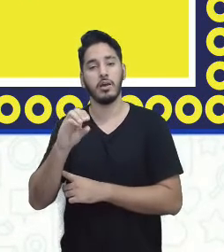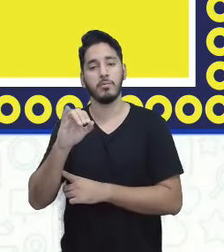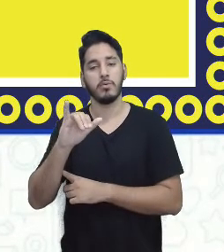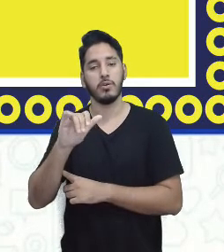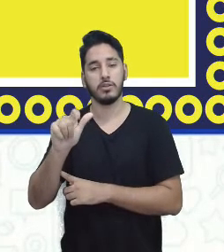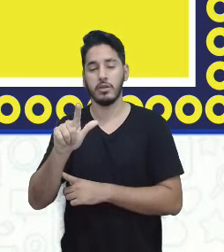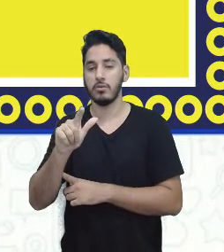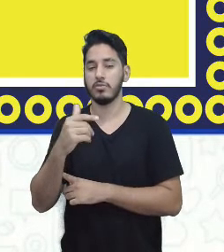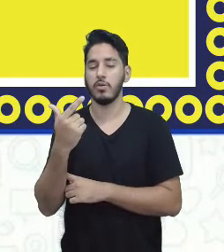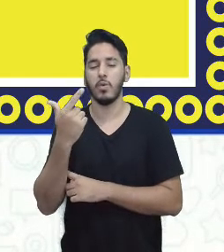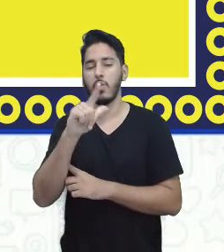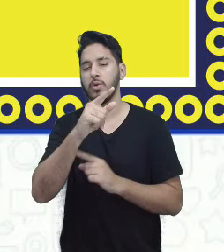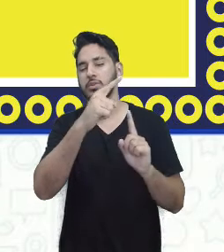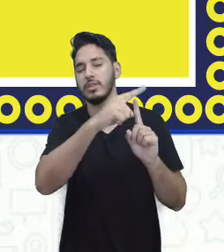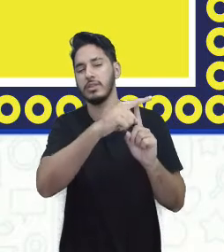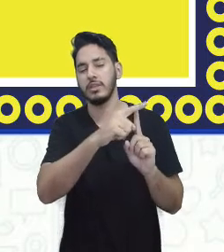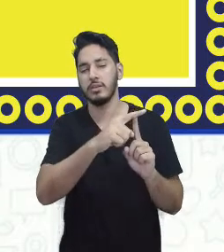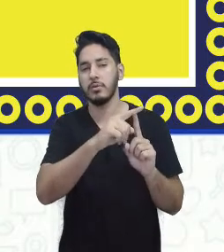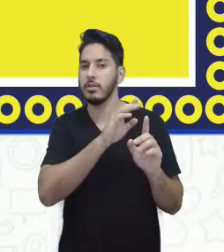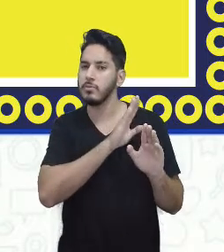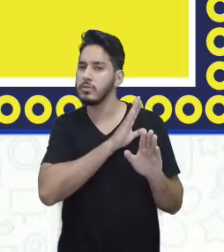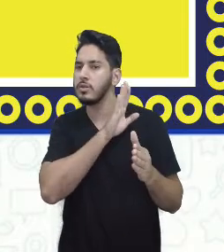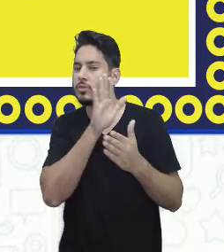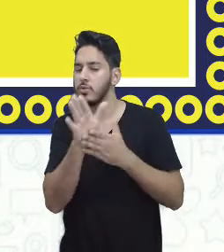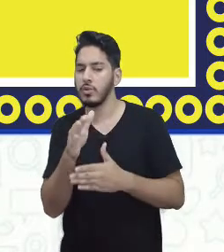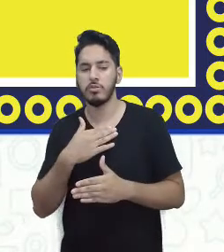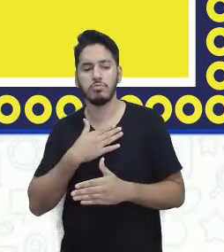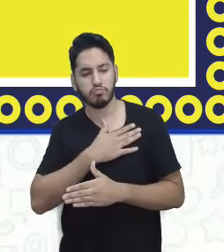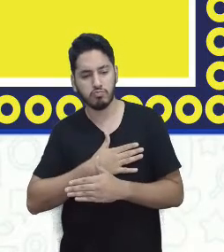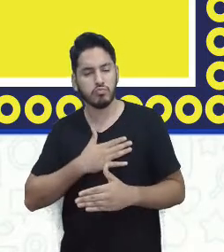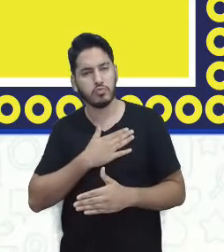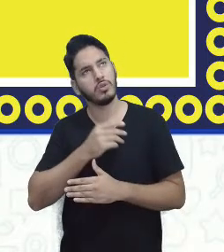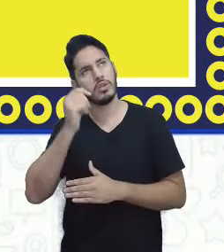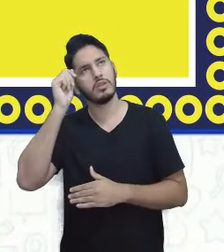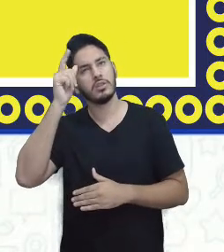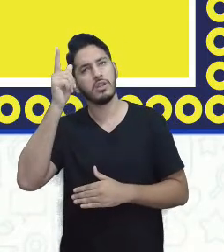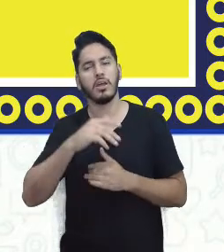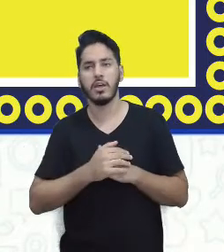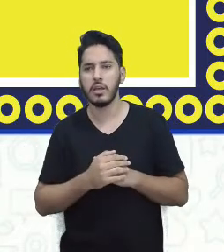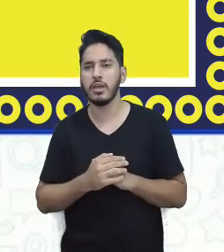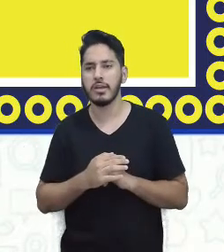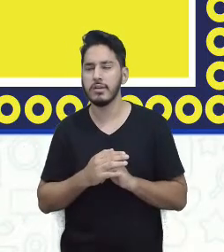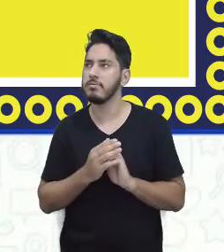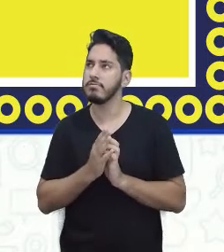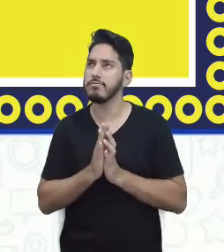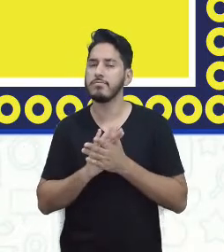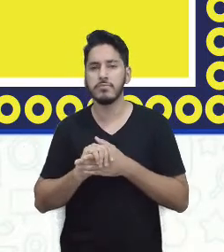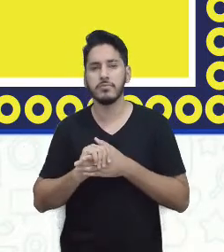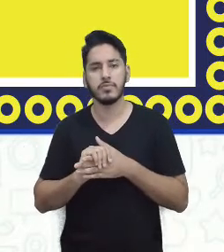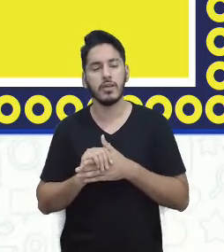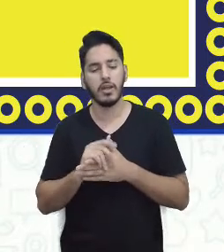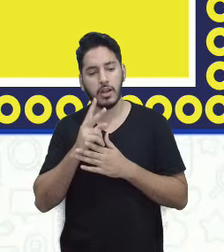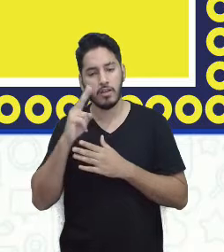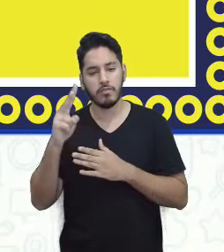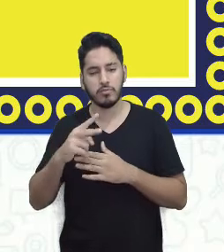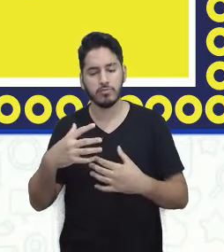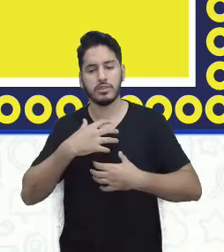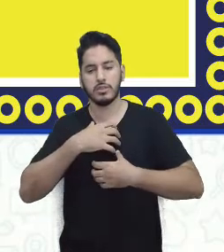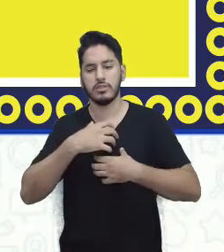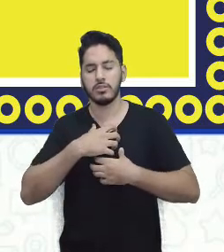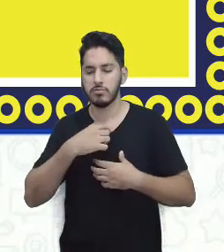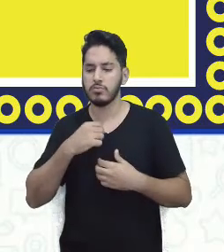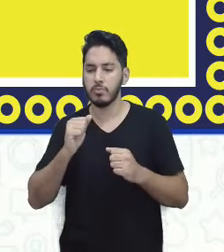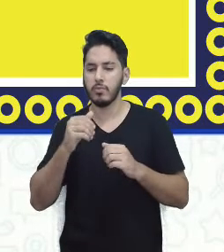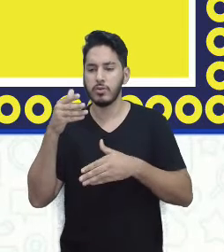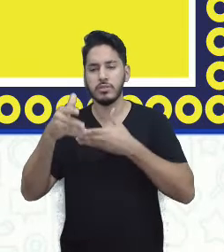outro tipo de gravura e depois ele gostou da ideia do movimento armorial, ele se viu ali também,